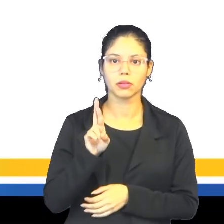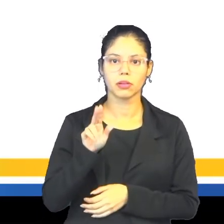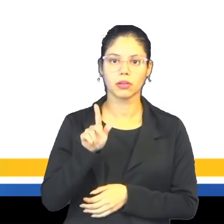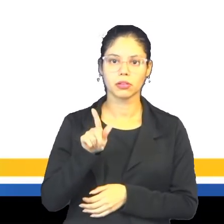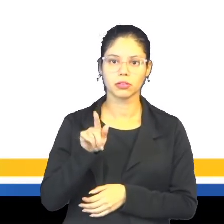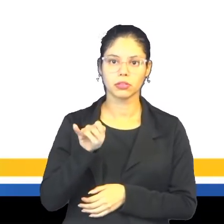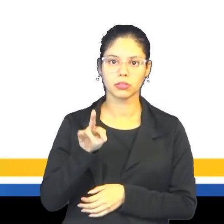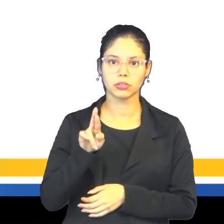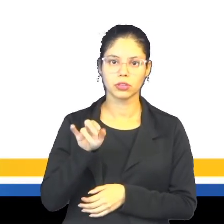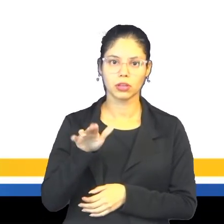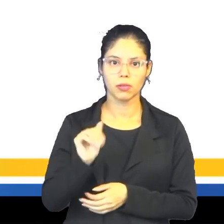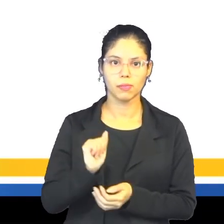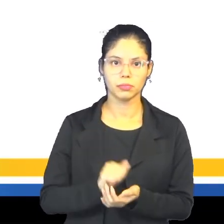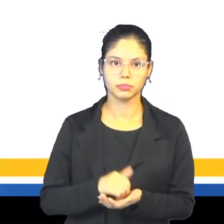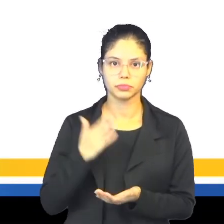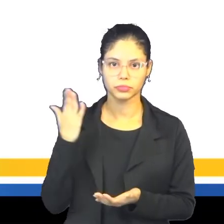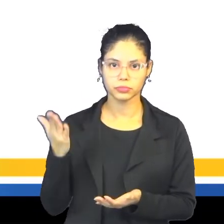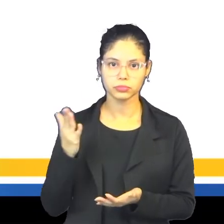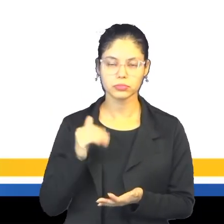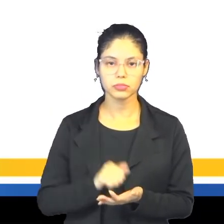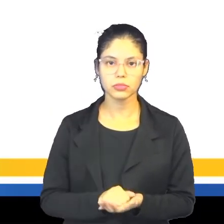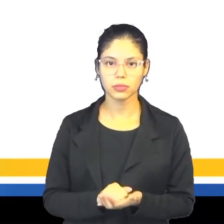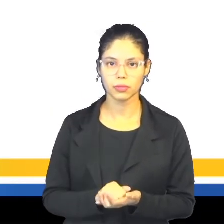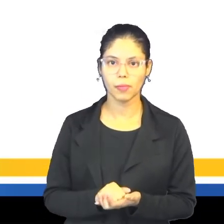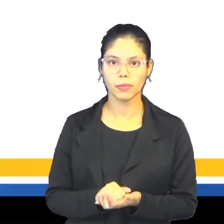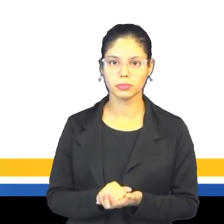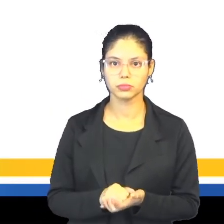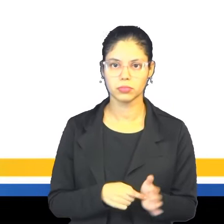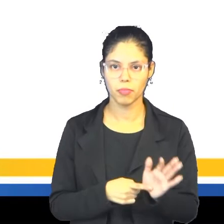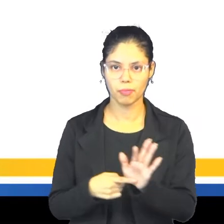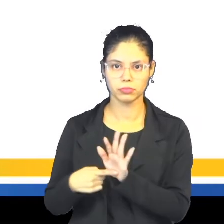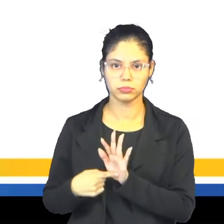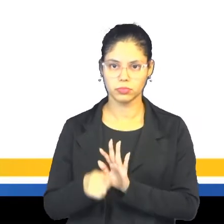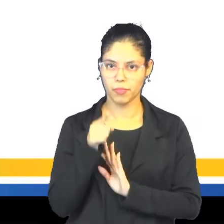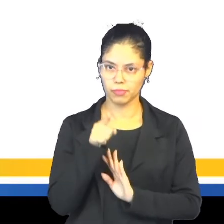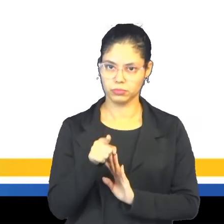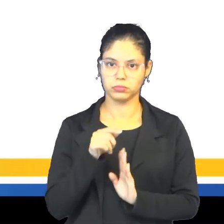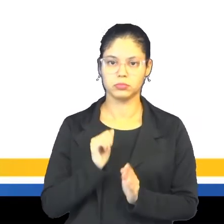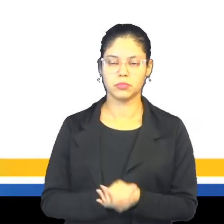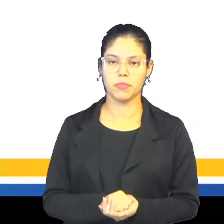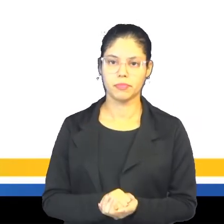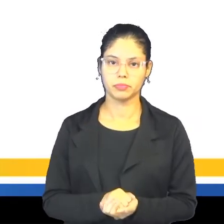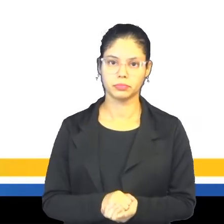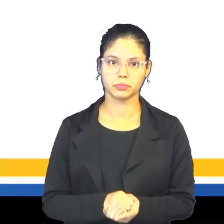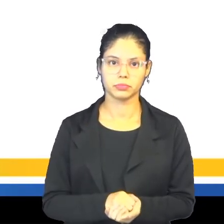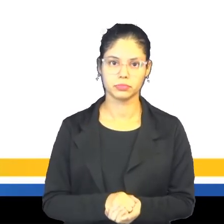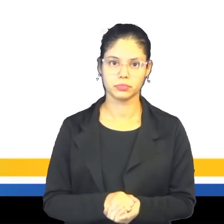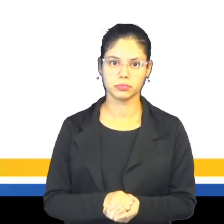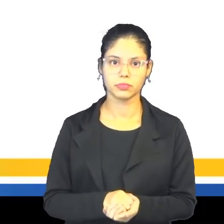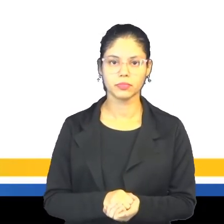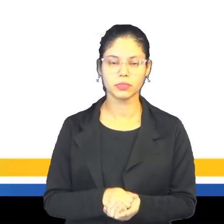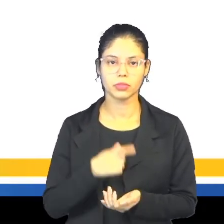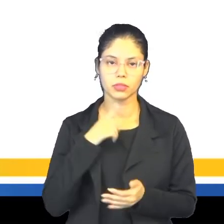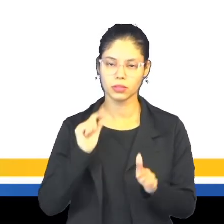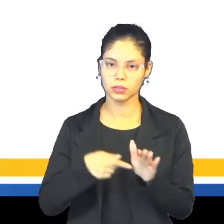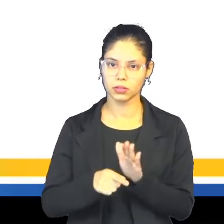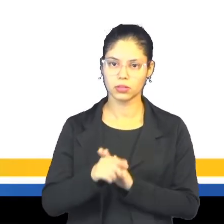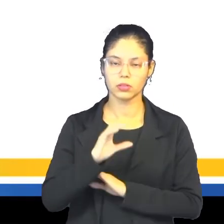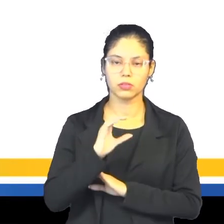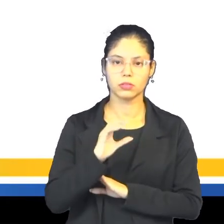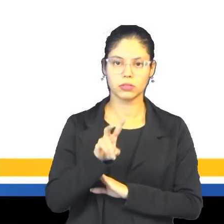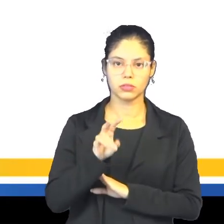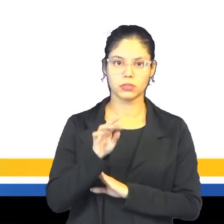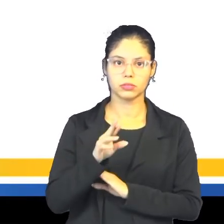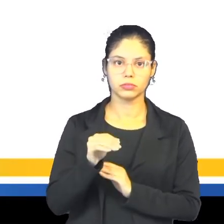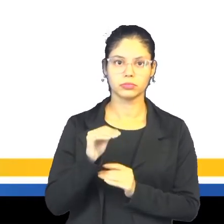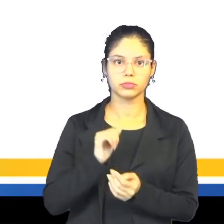Mafalda. E esse vos, ele indica você, né? Por quê? Porque na língua espanhola, dentro da gramática, o vos é o